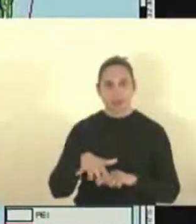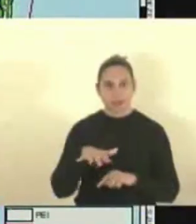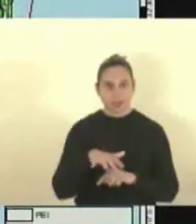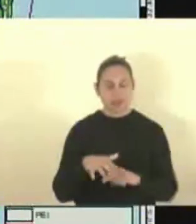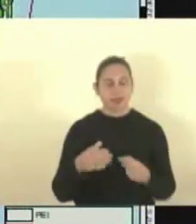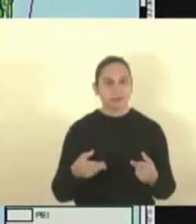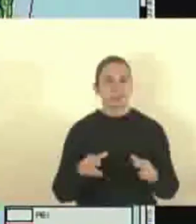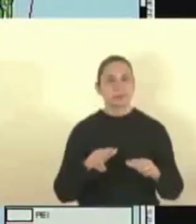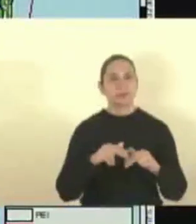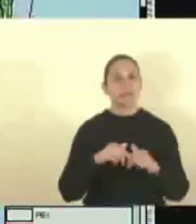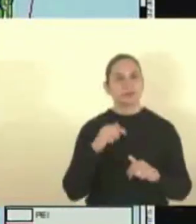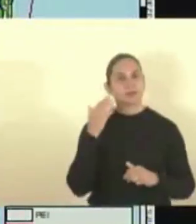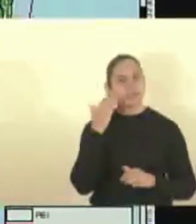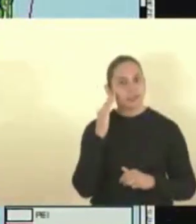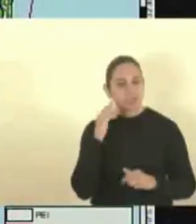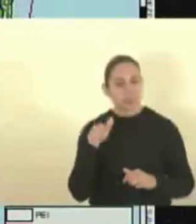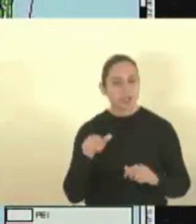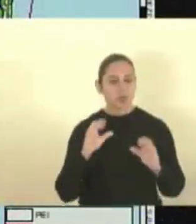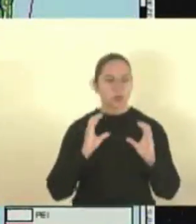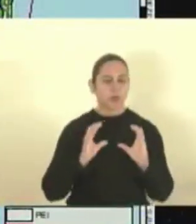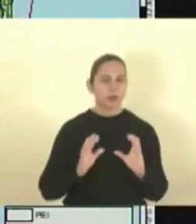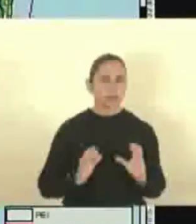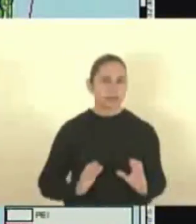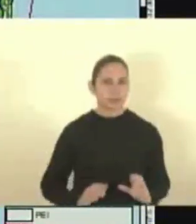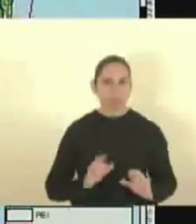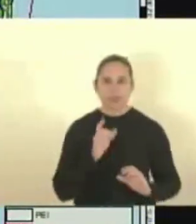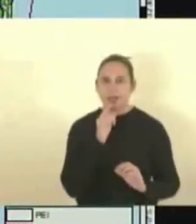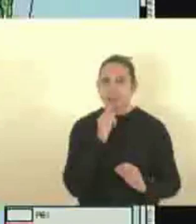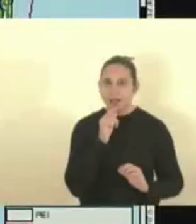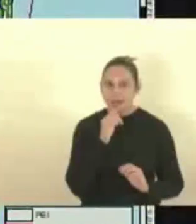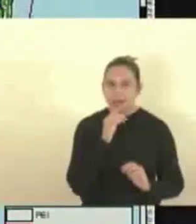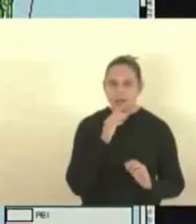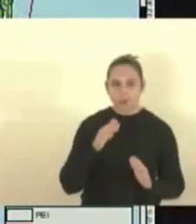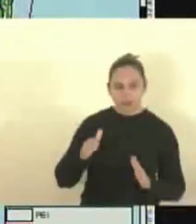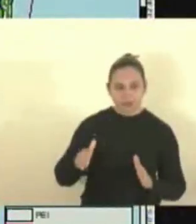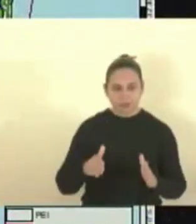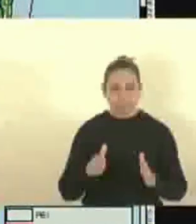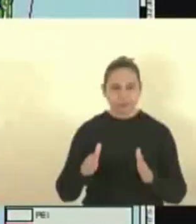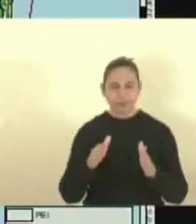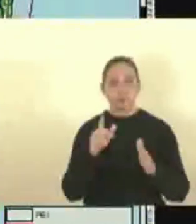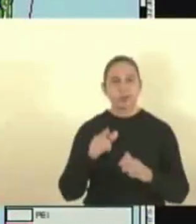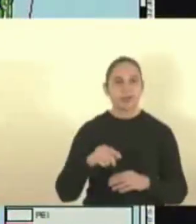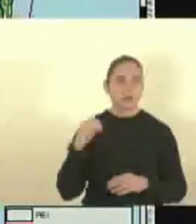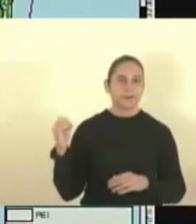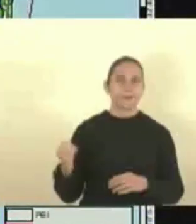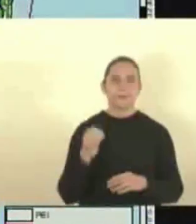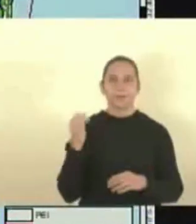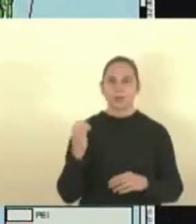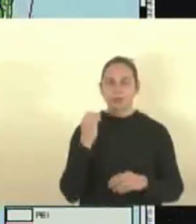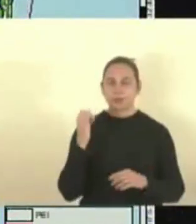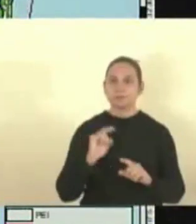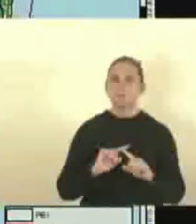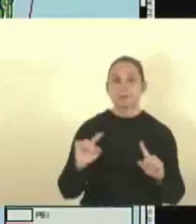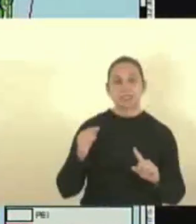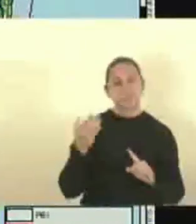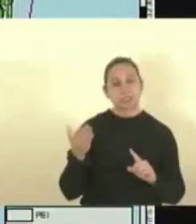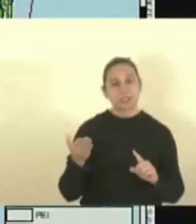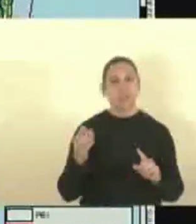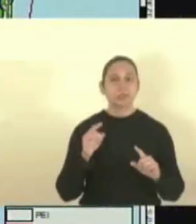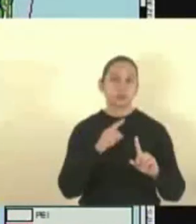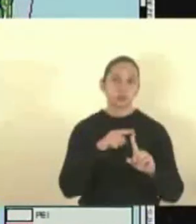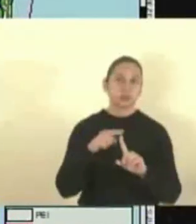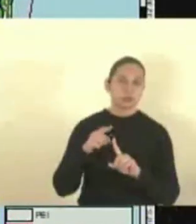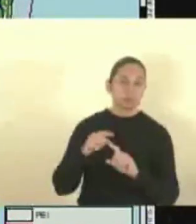Portanto, entender esse comportamento do fluxo da água nessa paisagem é imprescindível. Só que esse comportamento ele vai